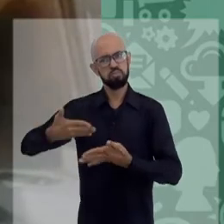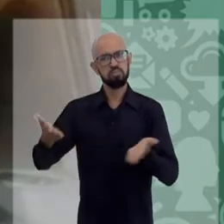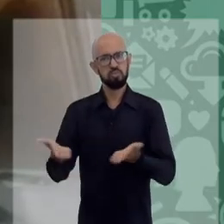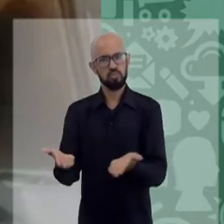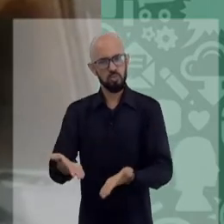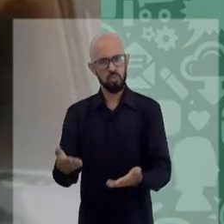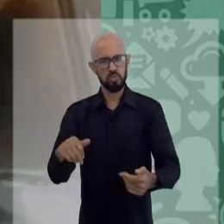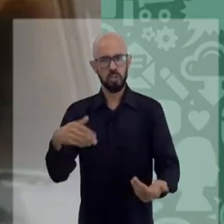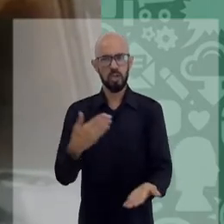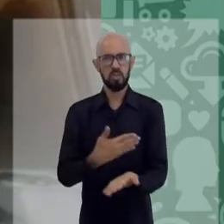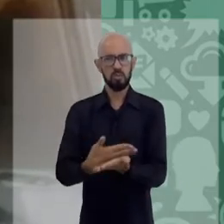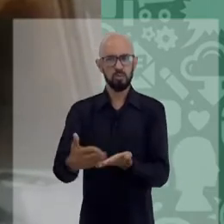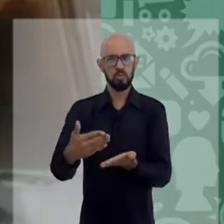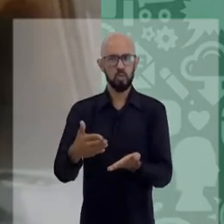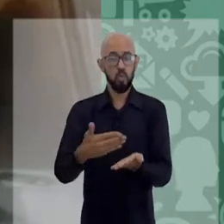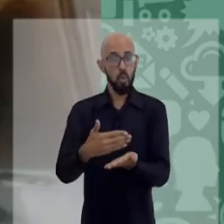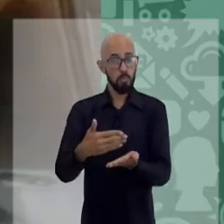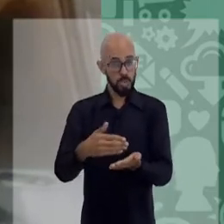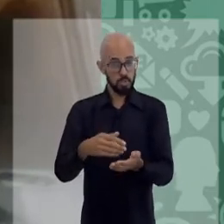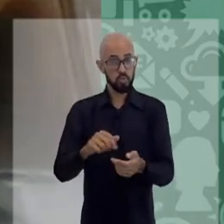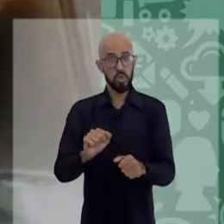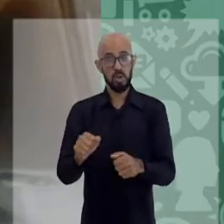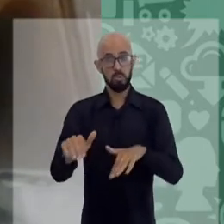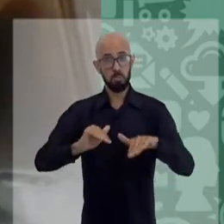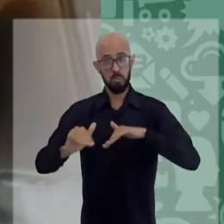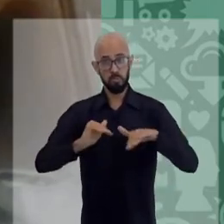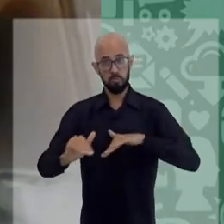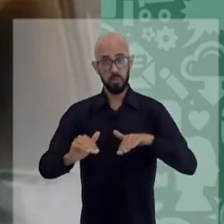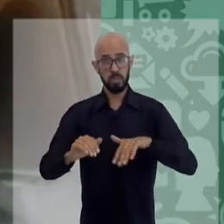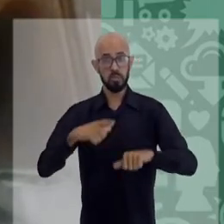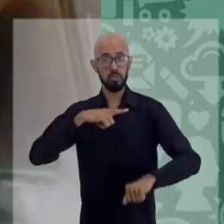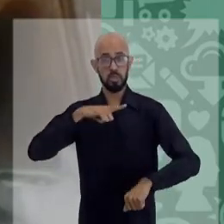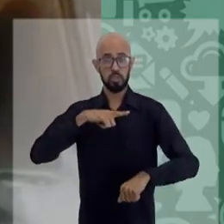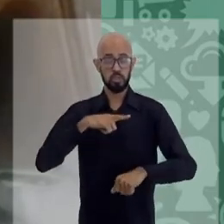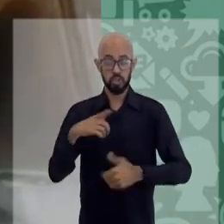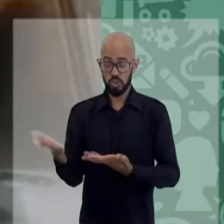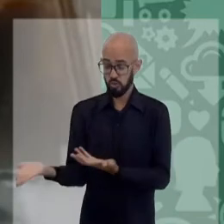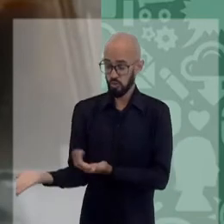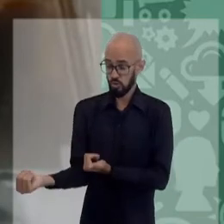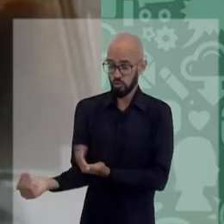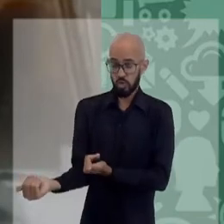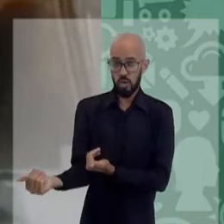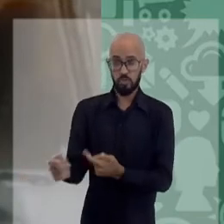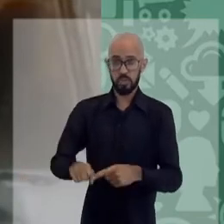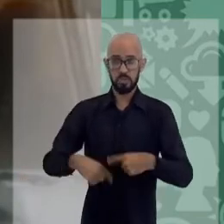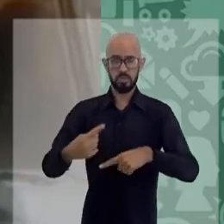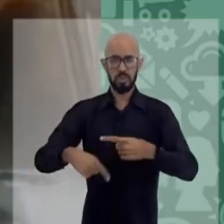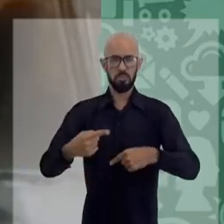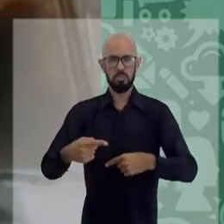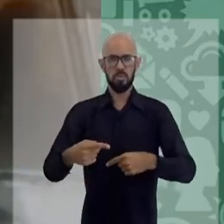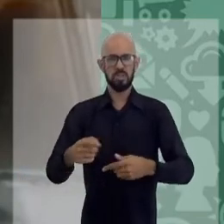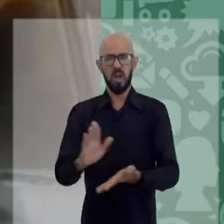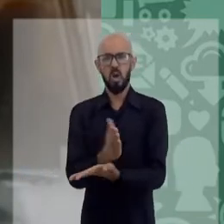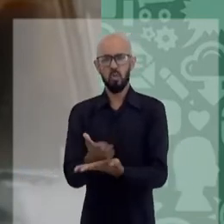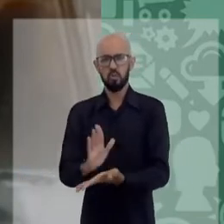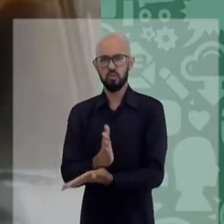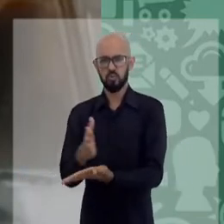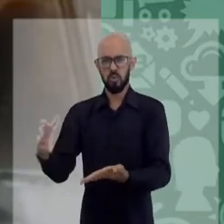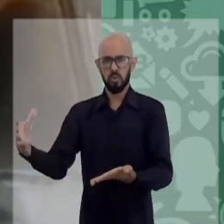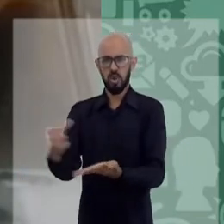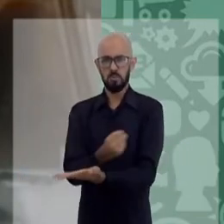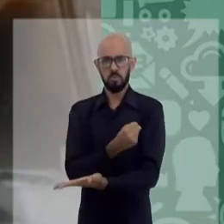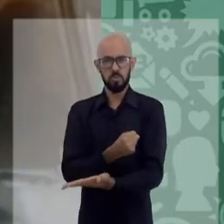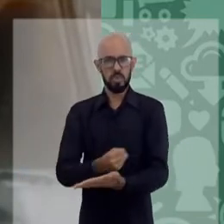no início, foi um movimento muito que tinha uma situação muito grande de jovens. Depois, os movimentos foram